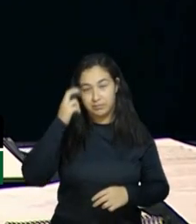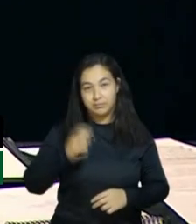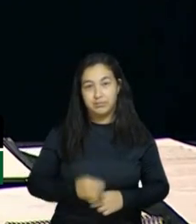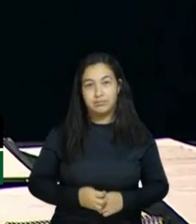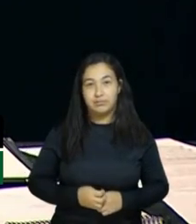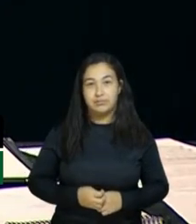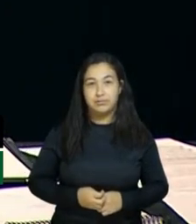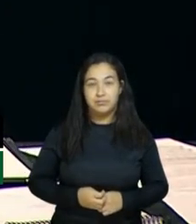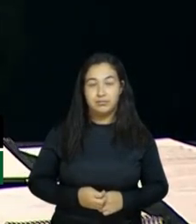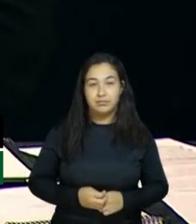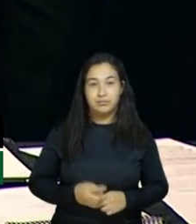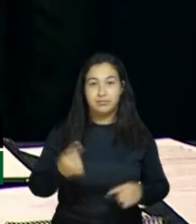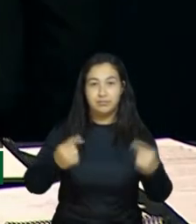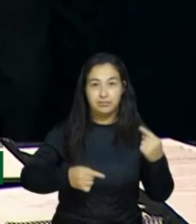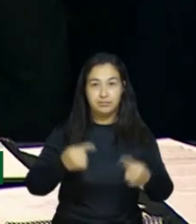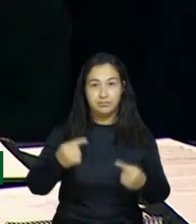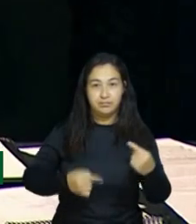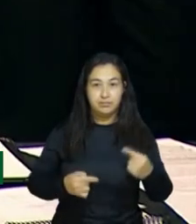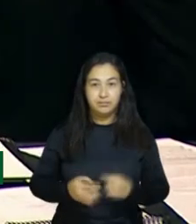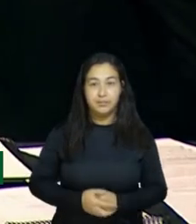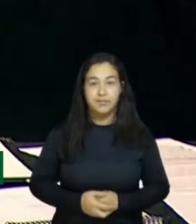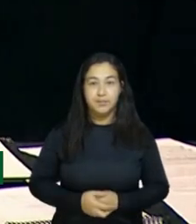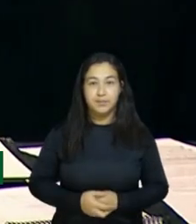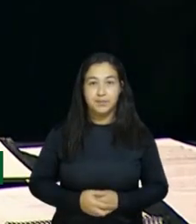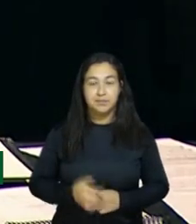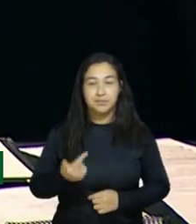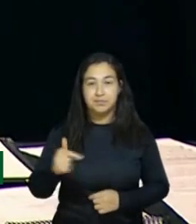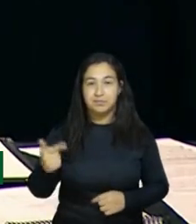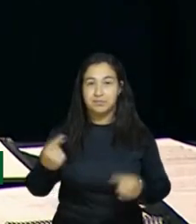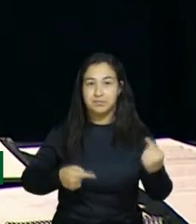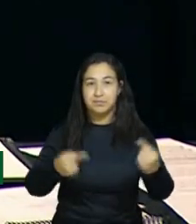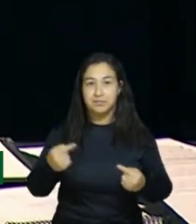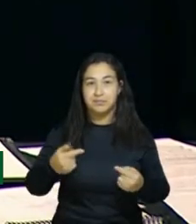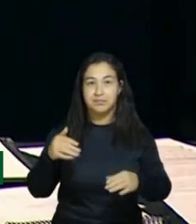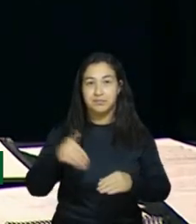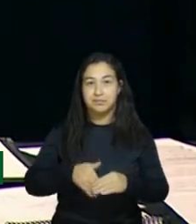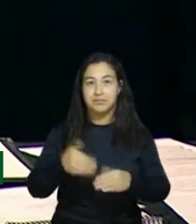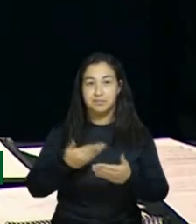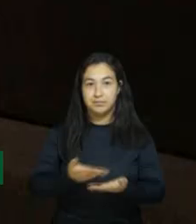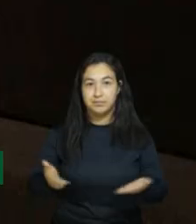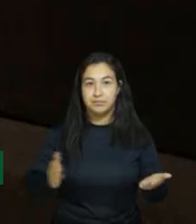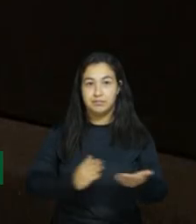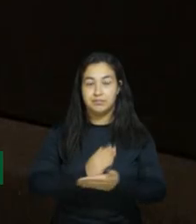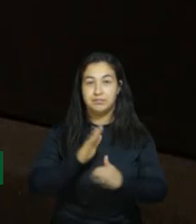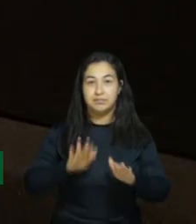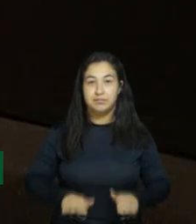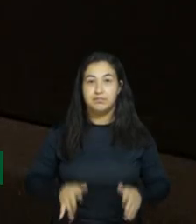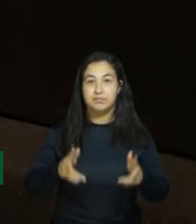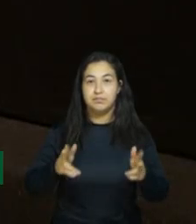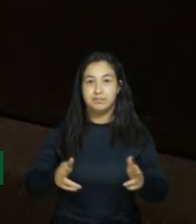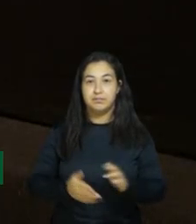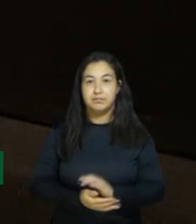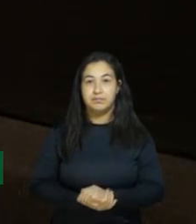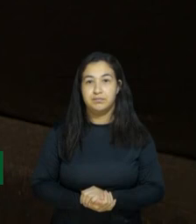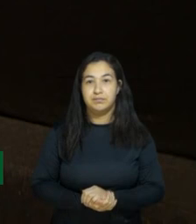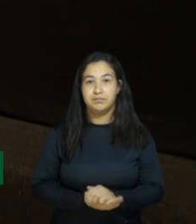Marquito, em discussão. Não havendo quem queira discutir, é em votação. Deputados que aprovam, permaneçam como se